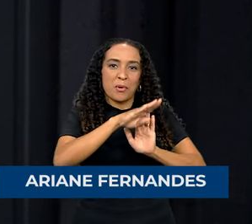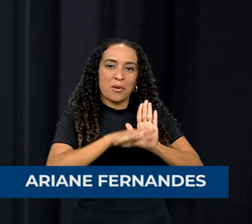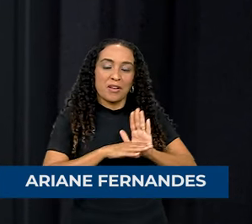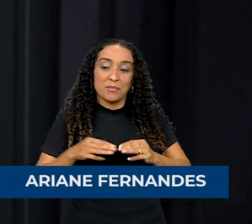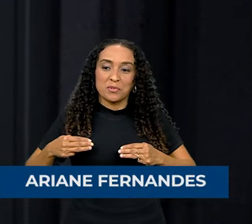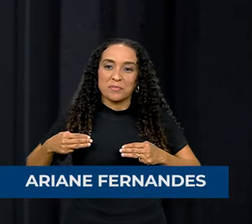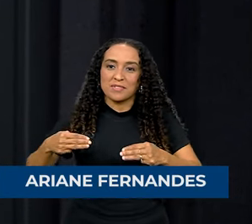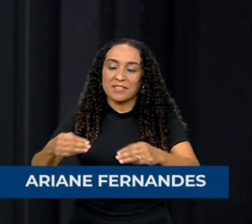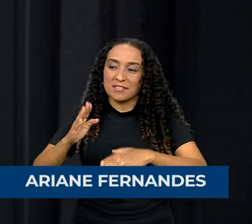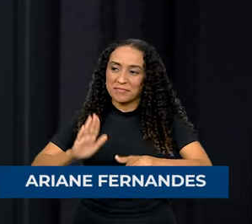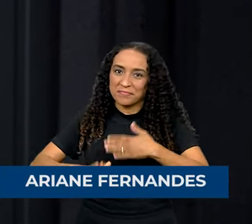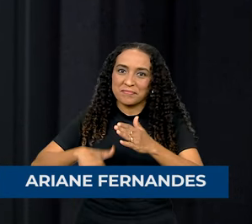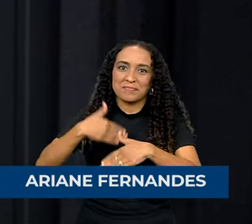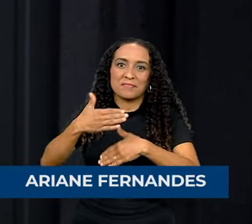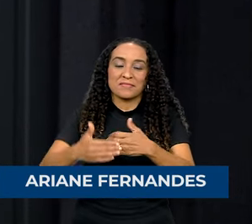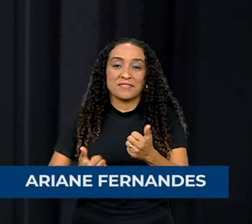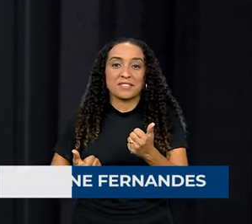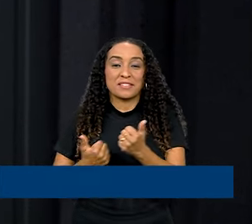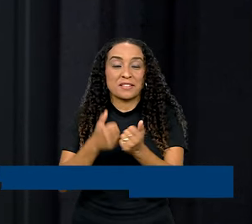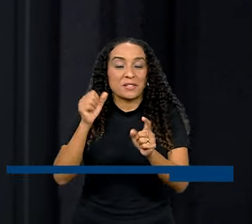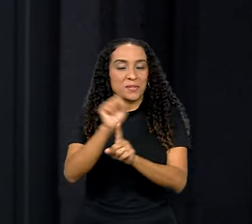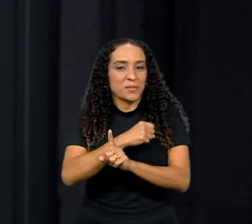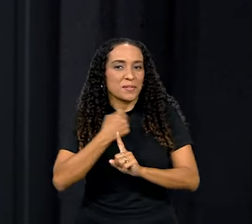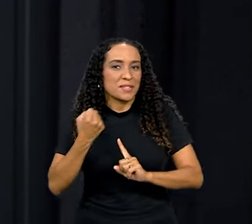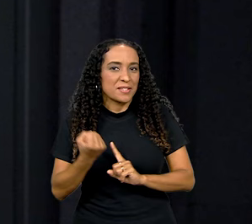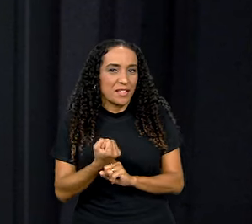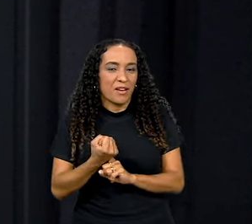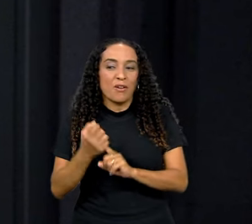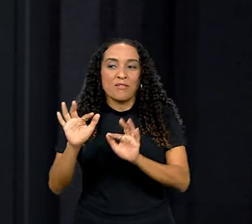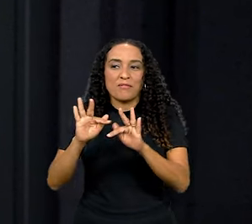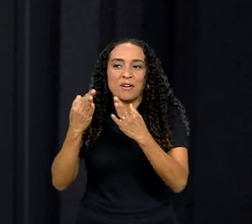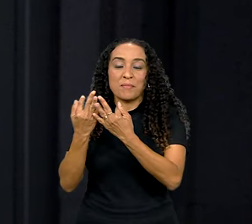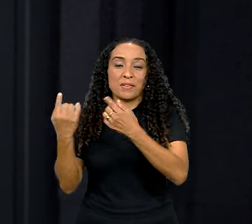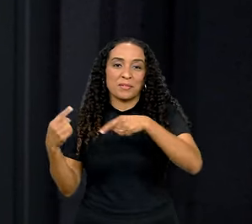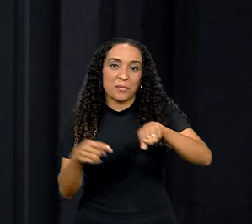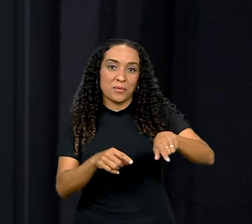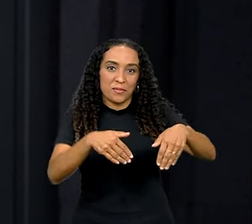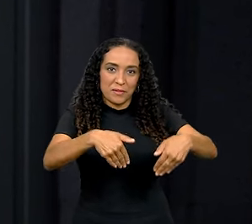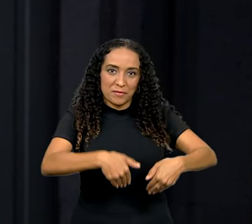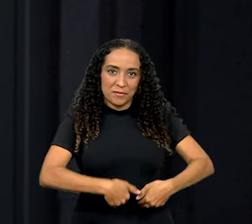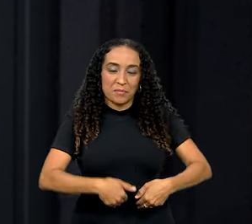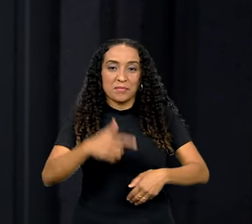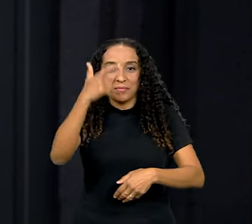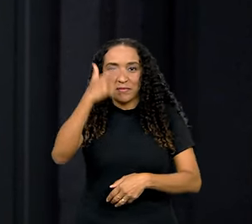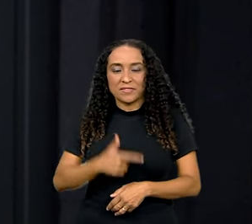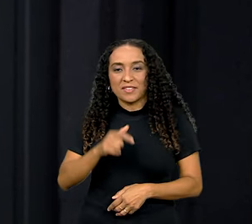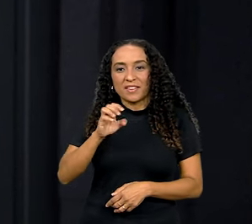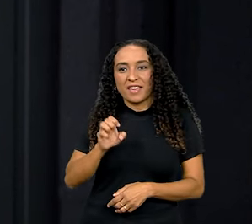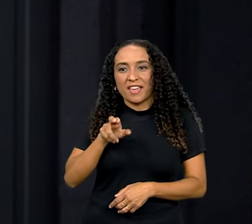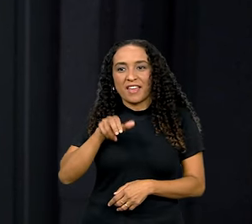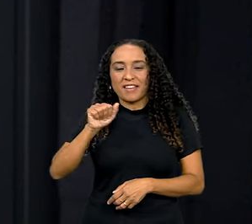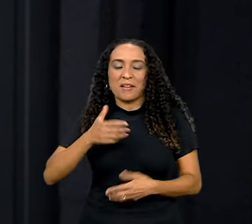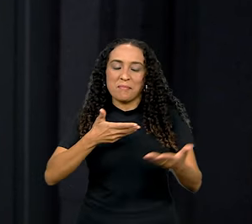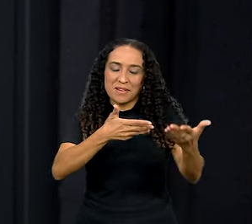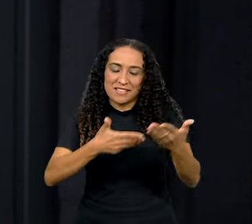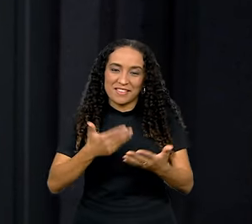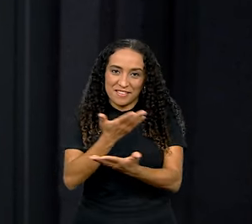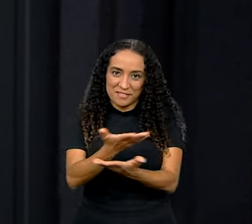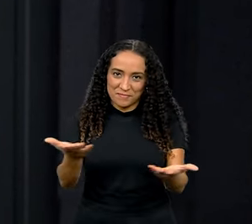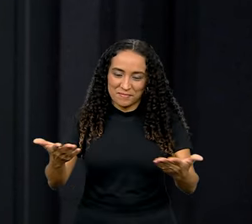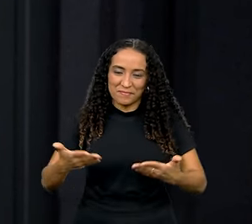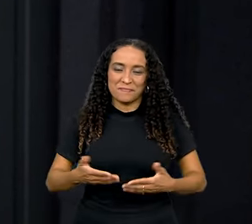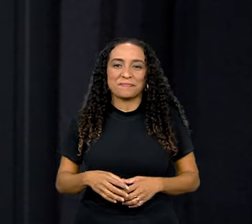programas do Ministério do Desenvolvimento e assistência social família e combate à fome meu nome é éca Braz é um prazer